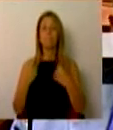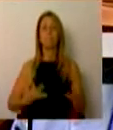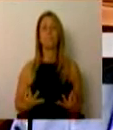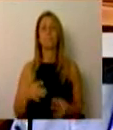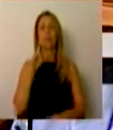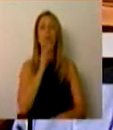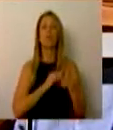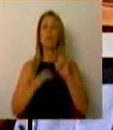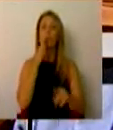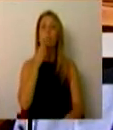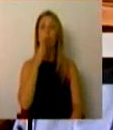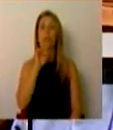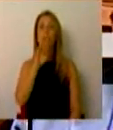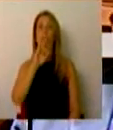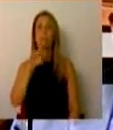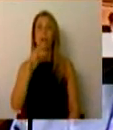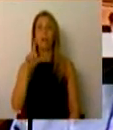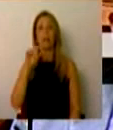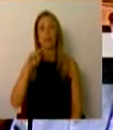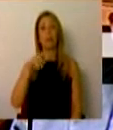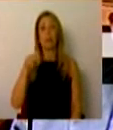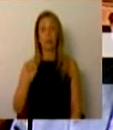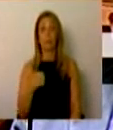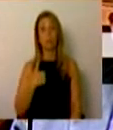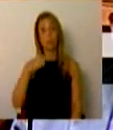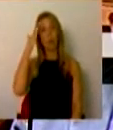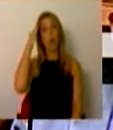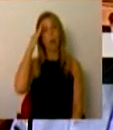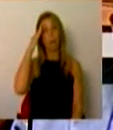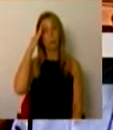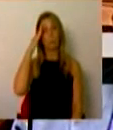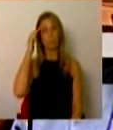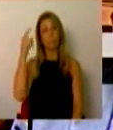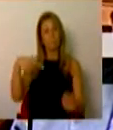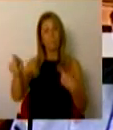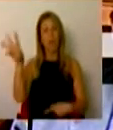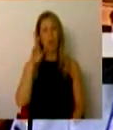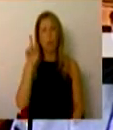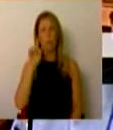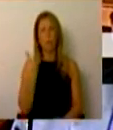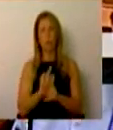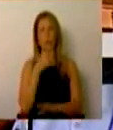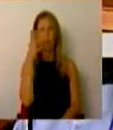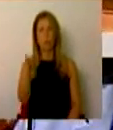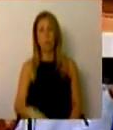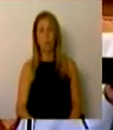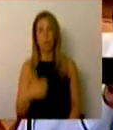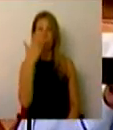Senhora deputada Susana Lamas, eu julgo que não terá ouvido aquilo que eu disse, porque se há coisa que eu fiz